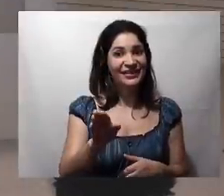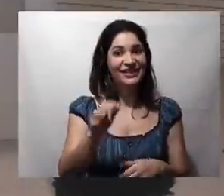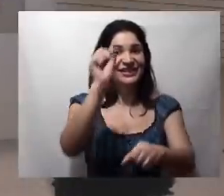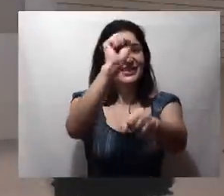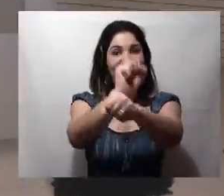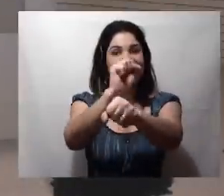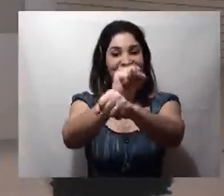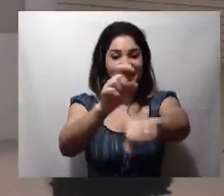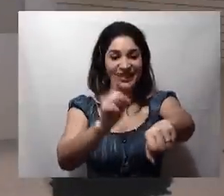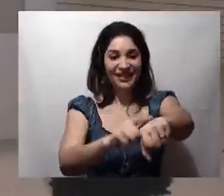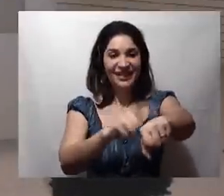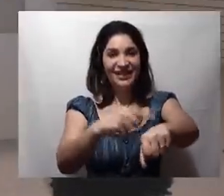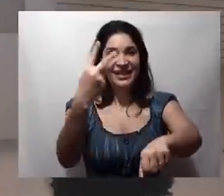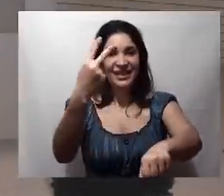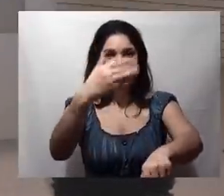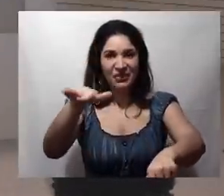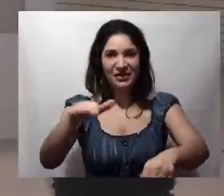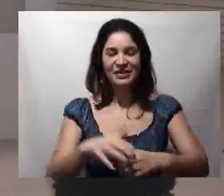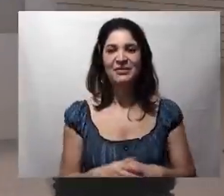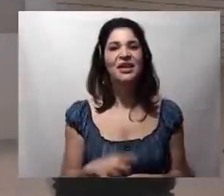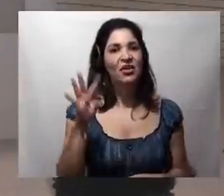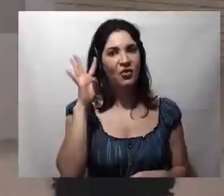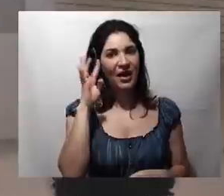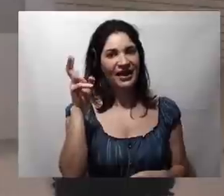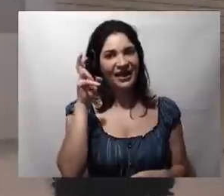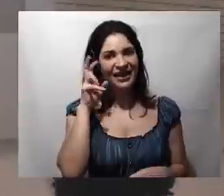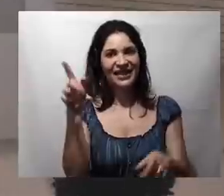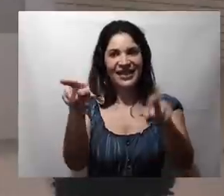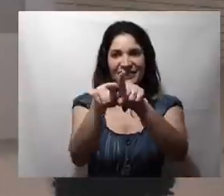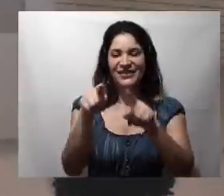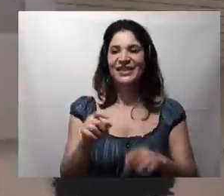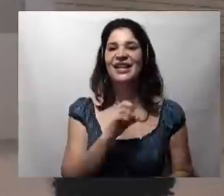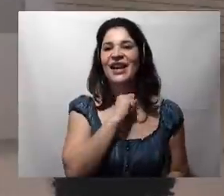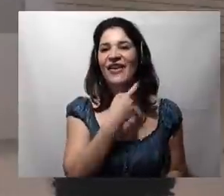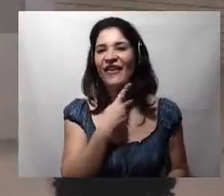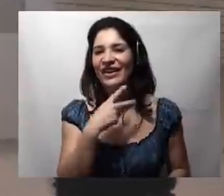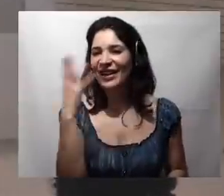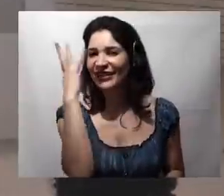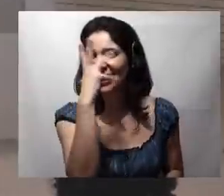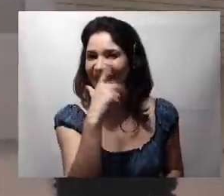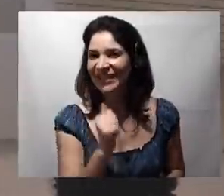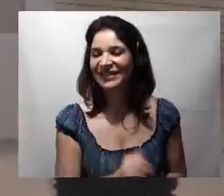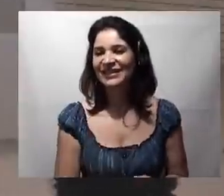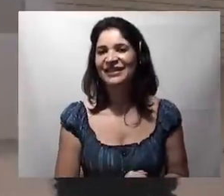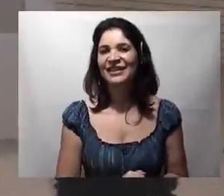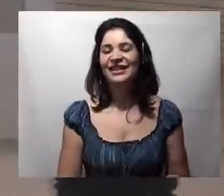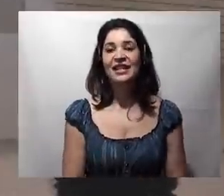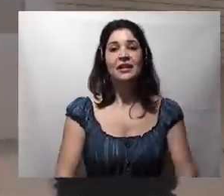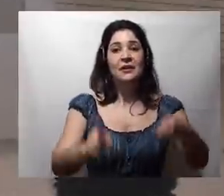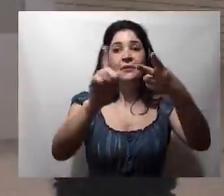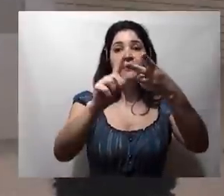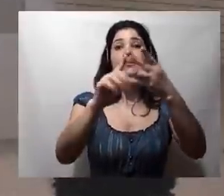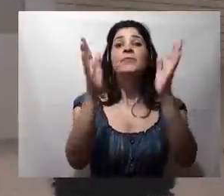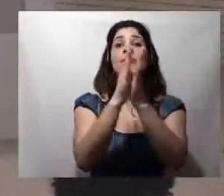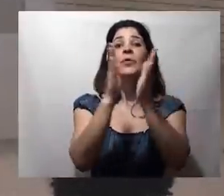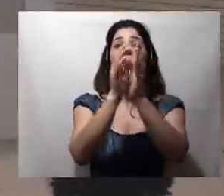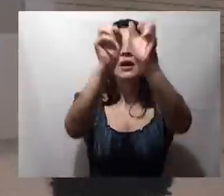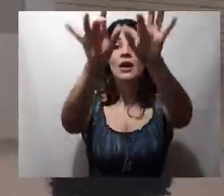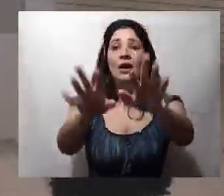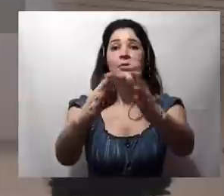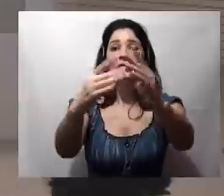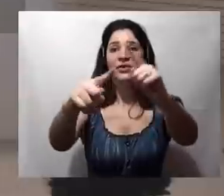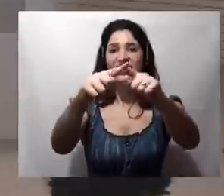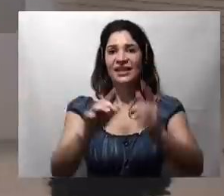2:30 quarta e quinta irmãos a oitava tá linda segundo irmão ore pela igreja os